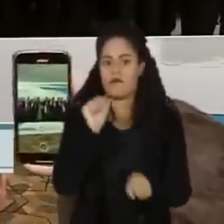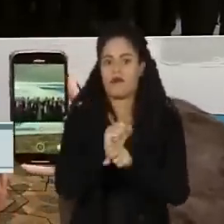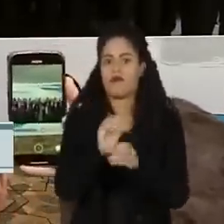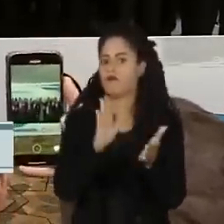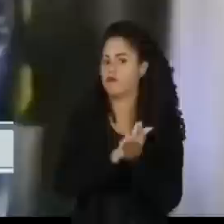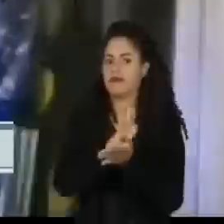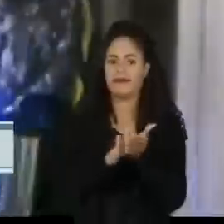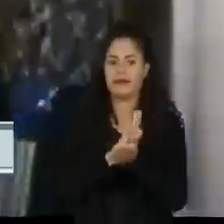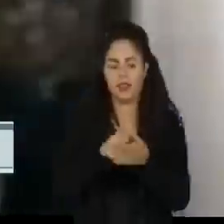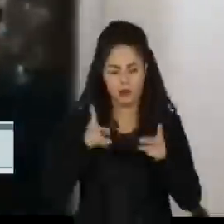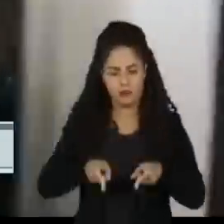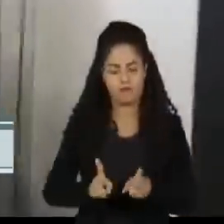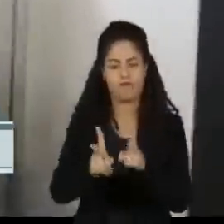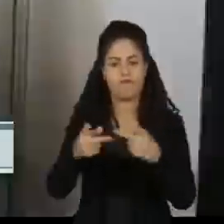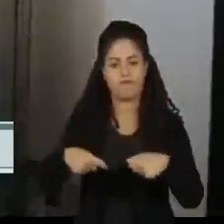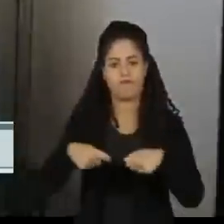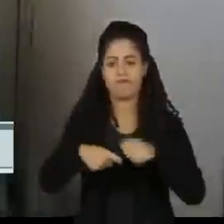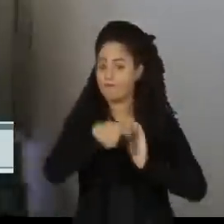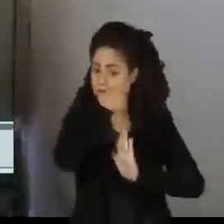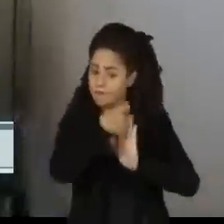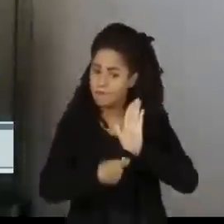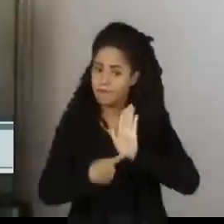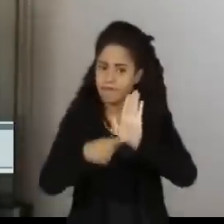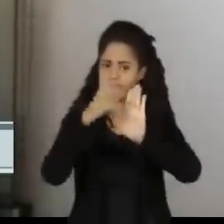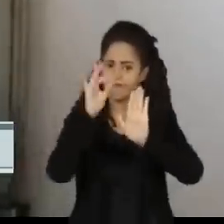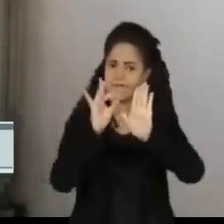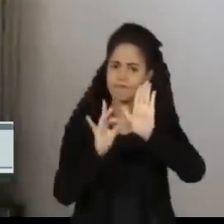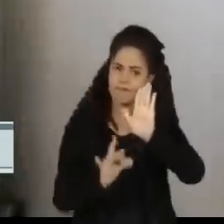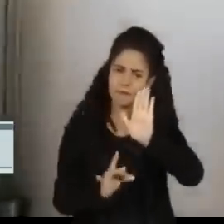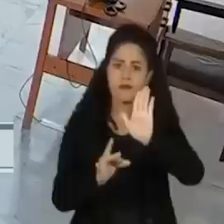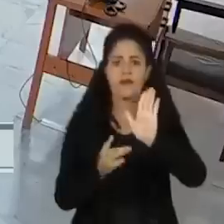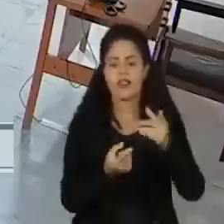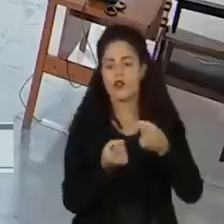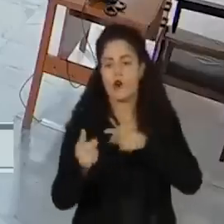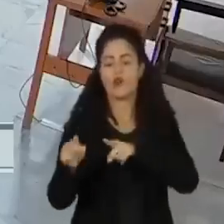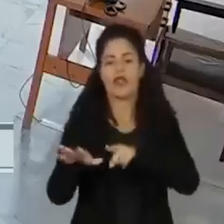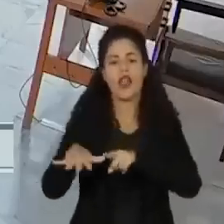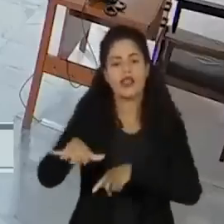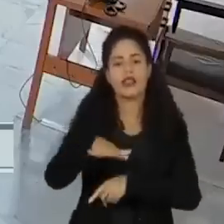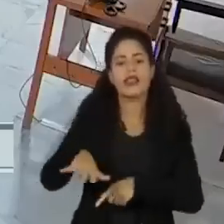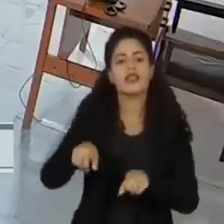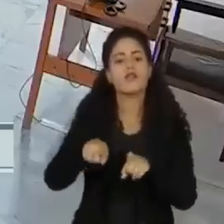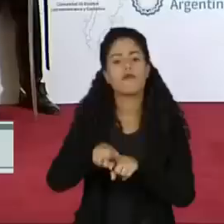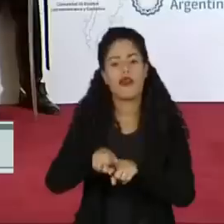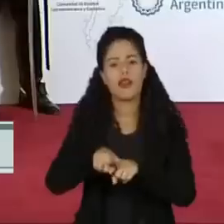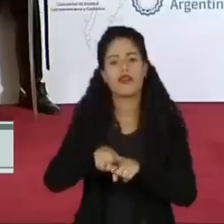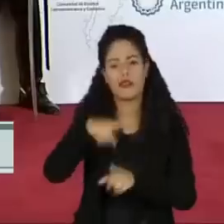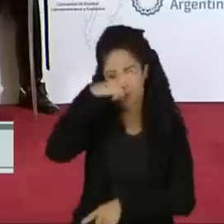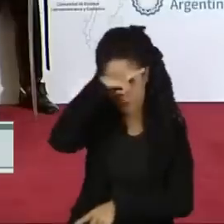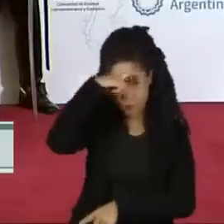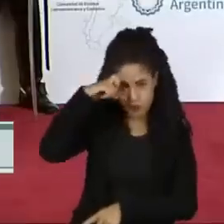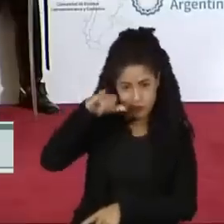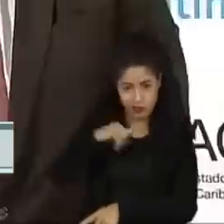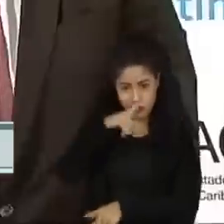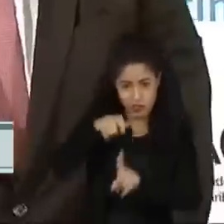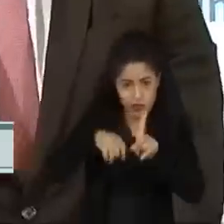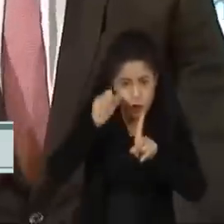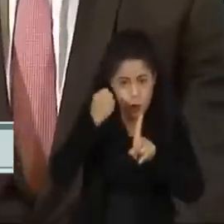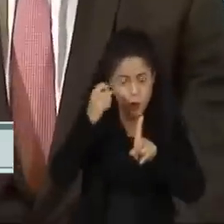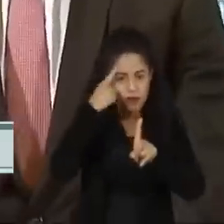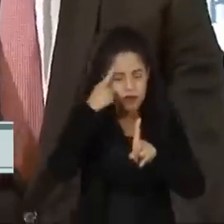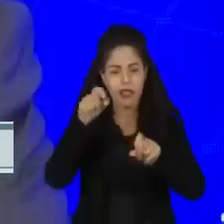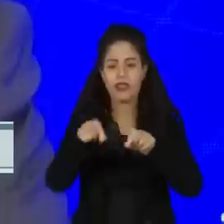nenhum de seus membros o texto é uma resposta os ataques da outra direita em Brasília no dia oito de Janeiro mas também um recado